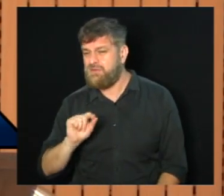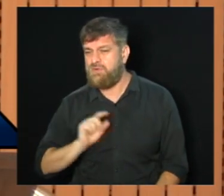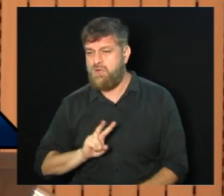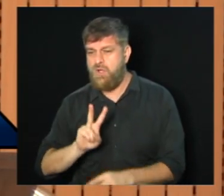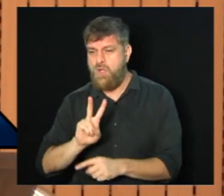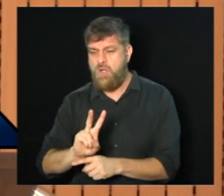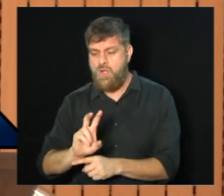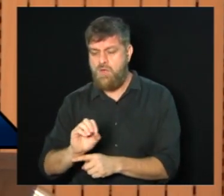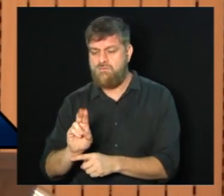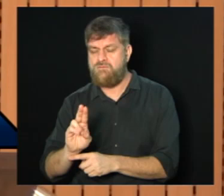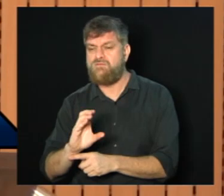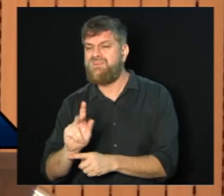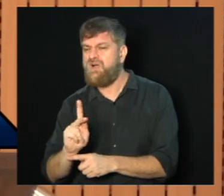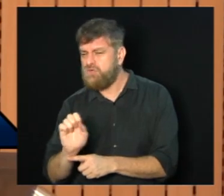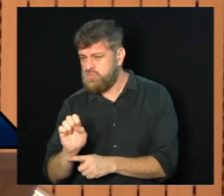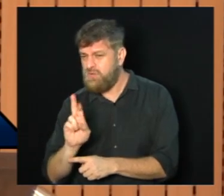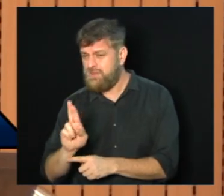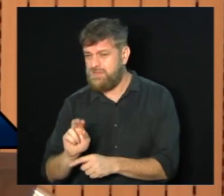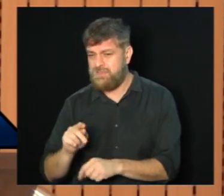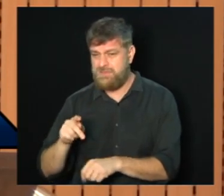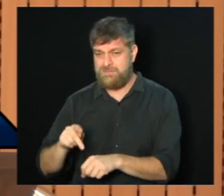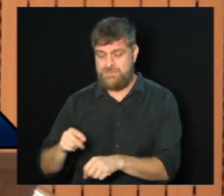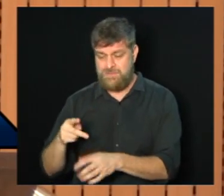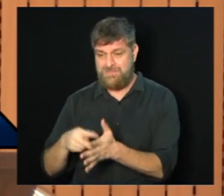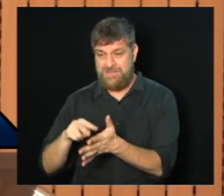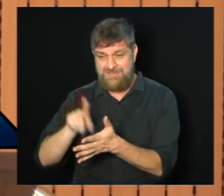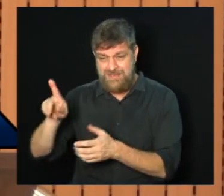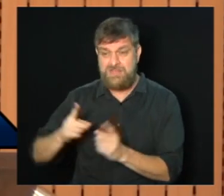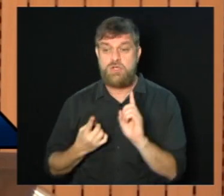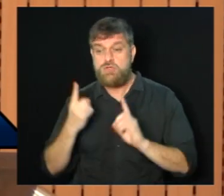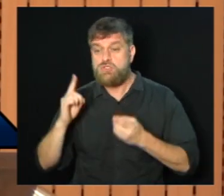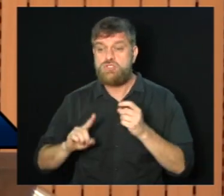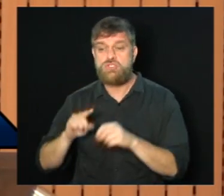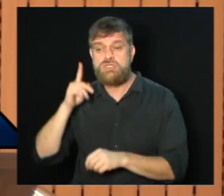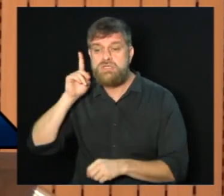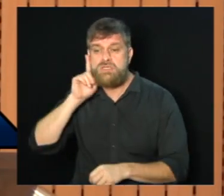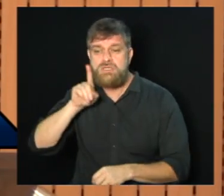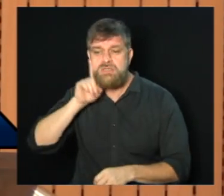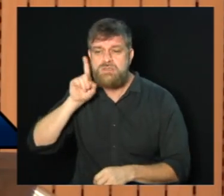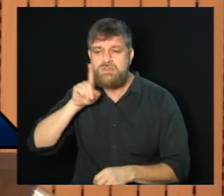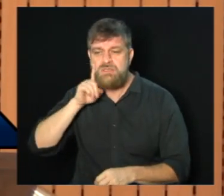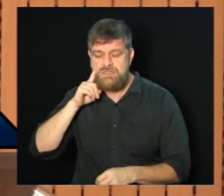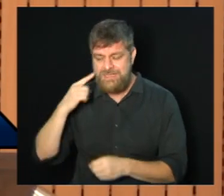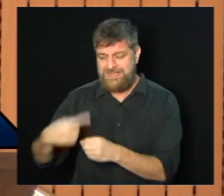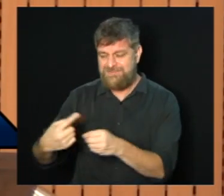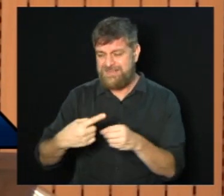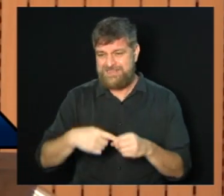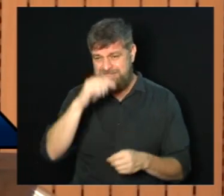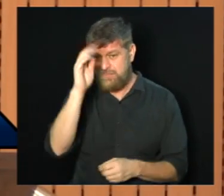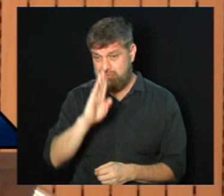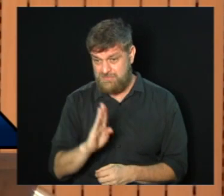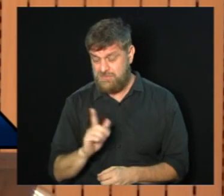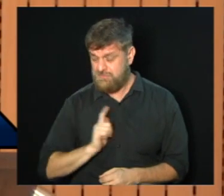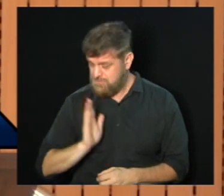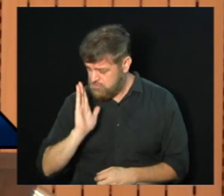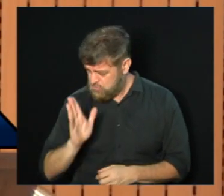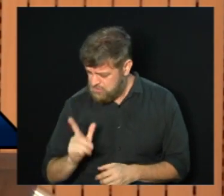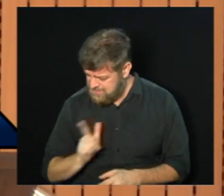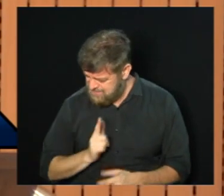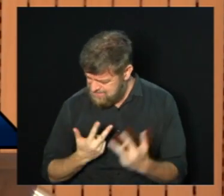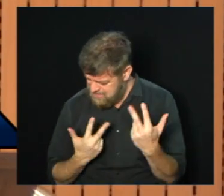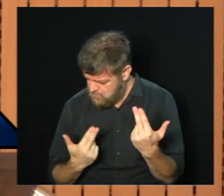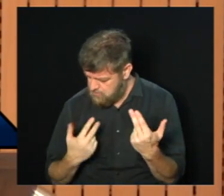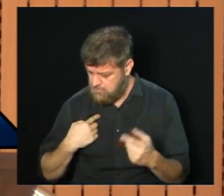vouchers foram implantados em vários países, nos Estados Unidos, no Chile, em várias cidades do Brasil, e é importante que a gente